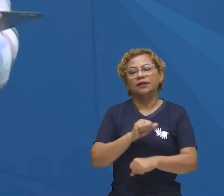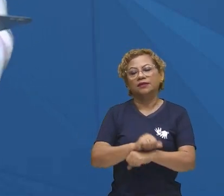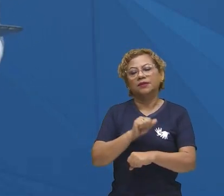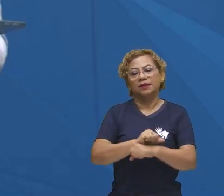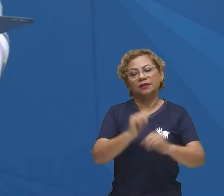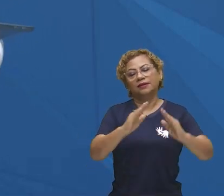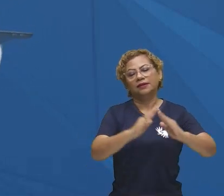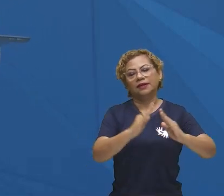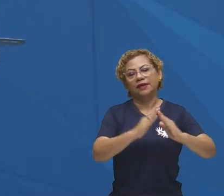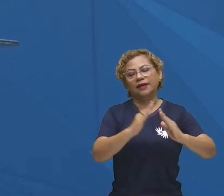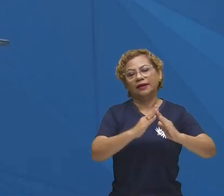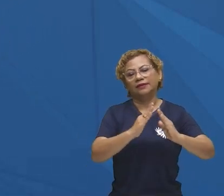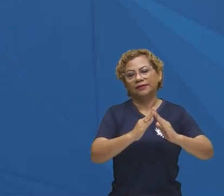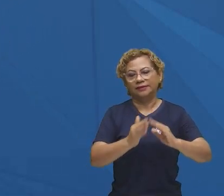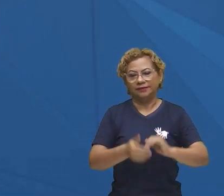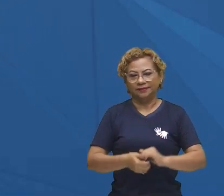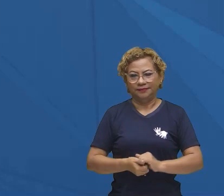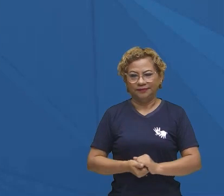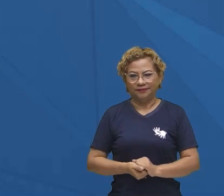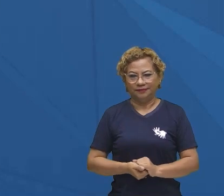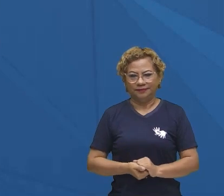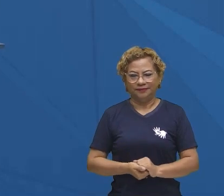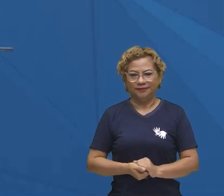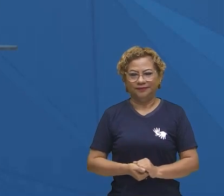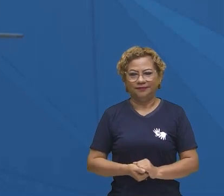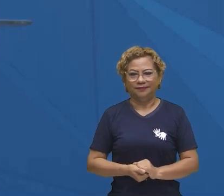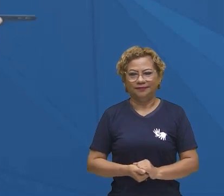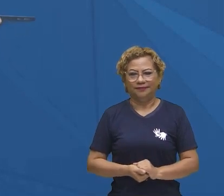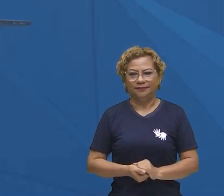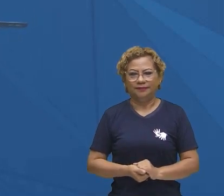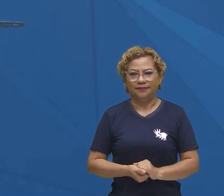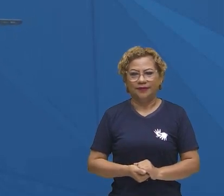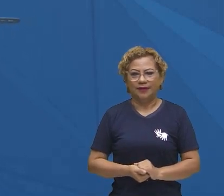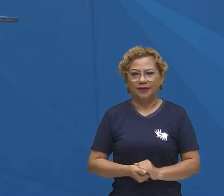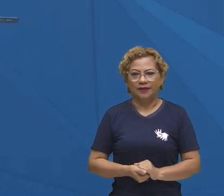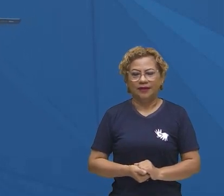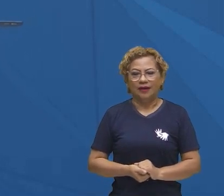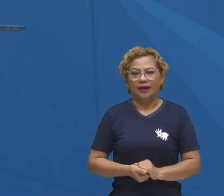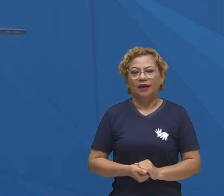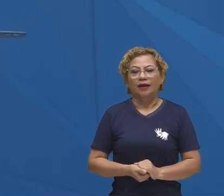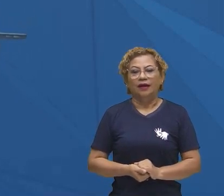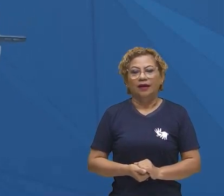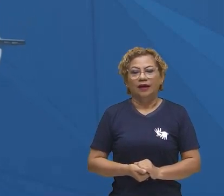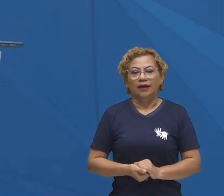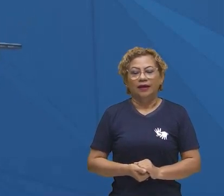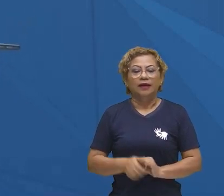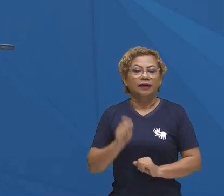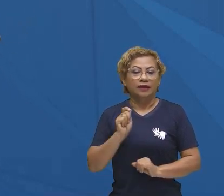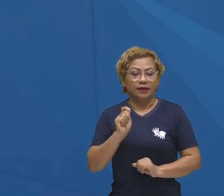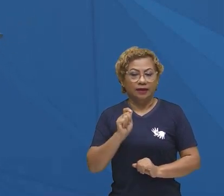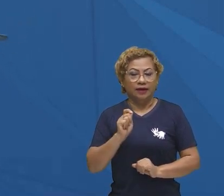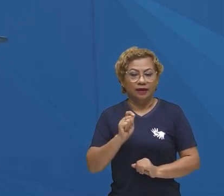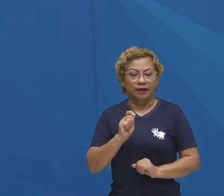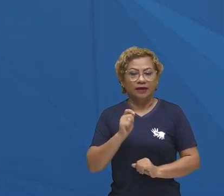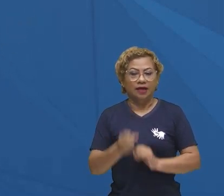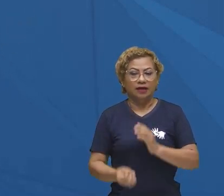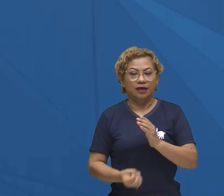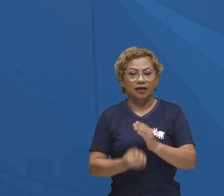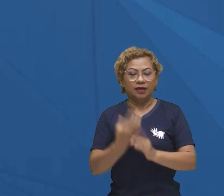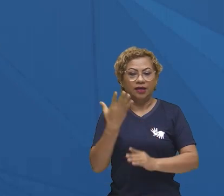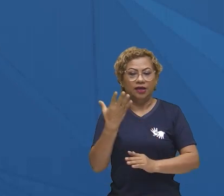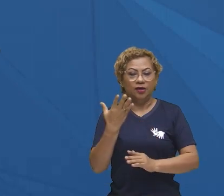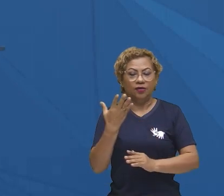residência, no meu local, para que eu pudesse me deslocar. E a pessoa que criou os aplicativos de transporte,